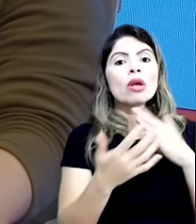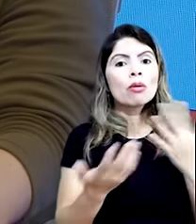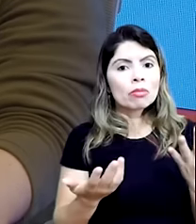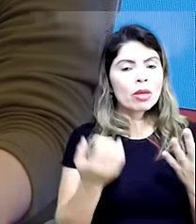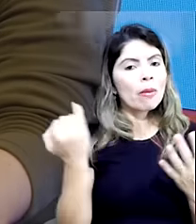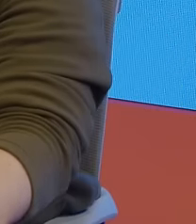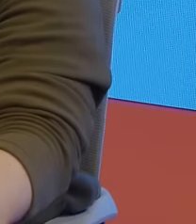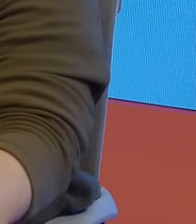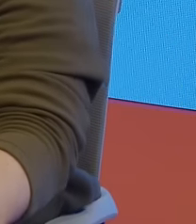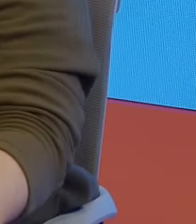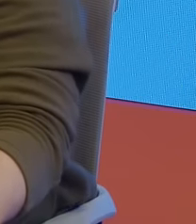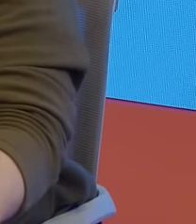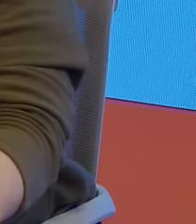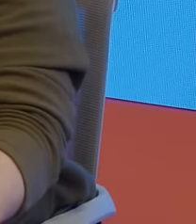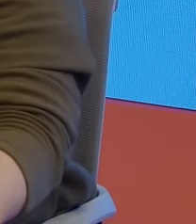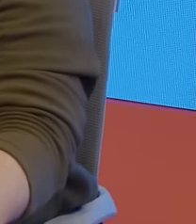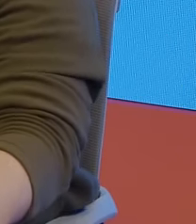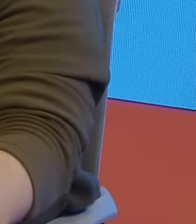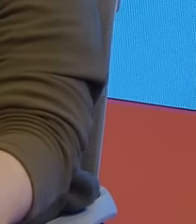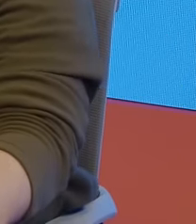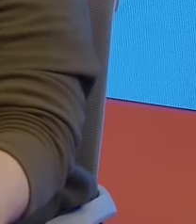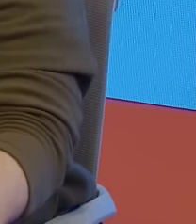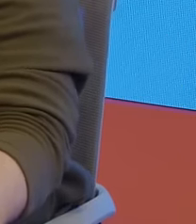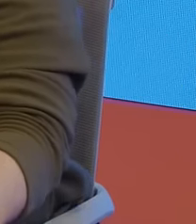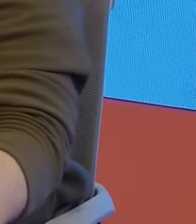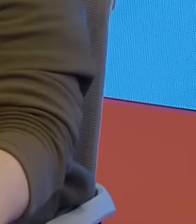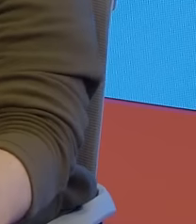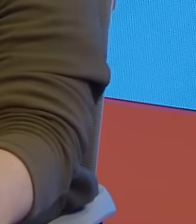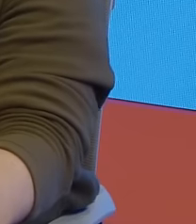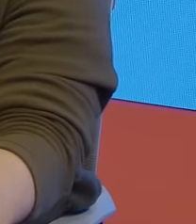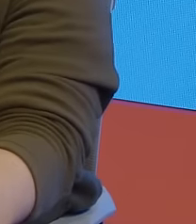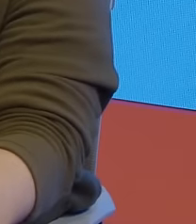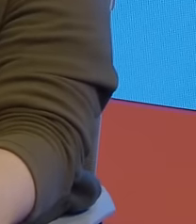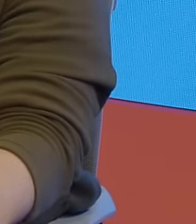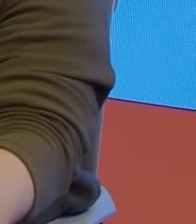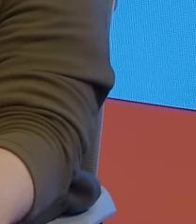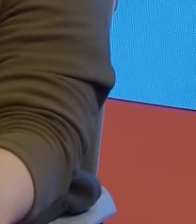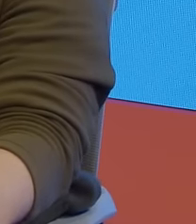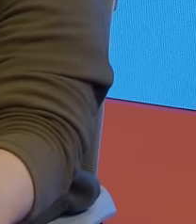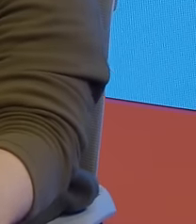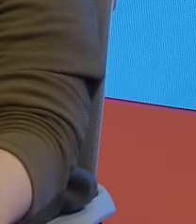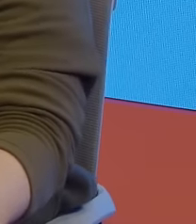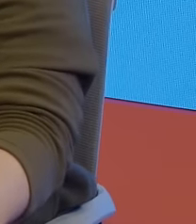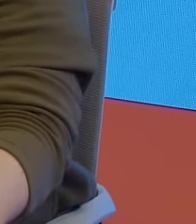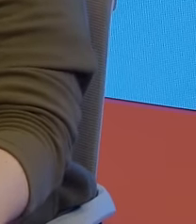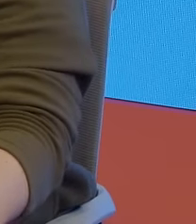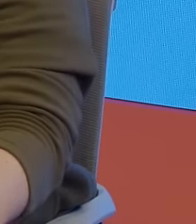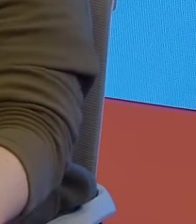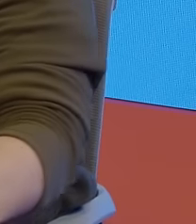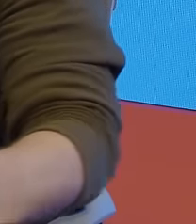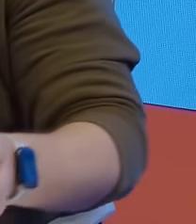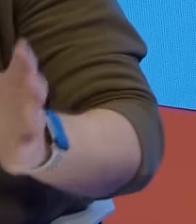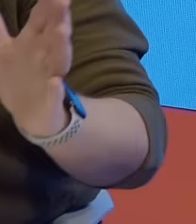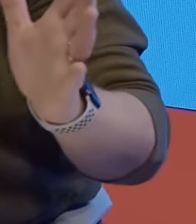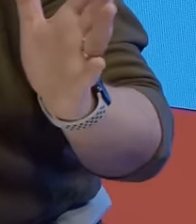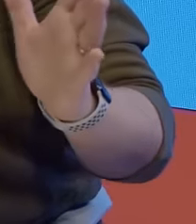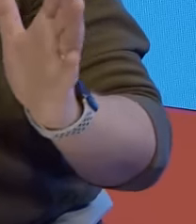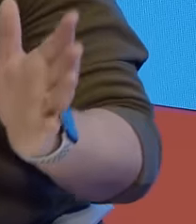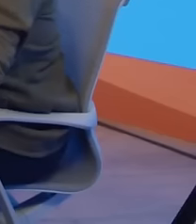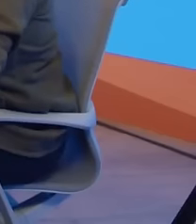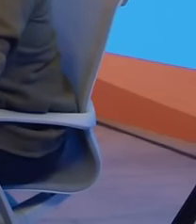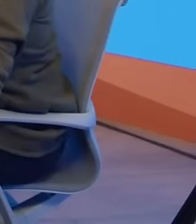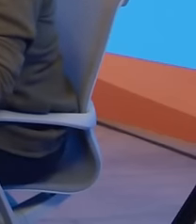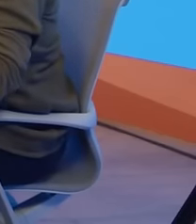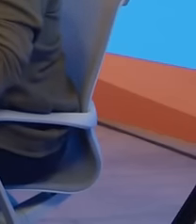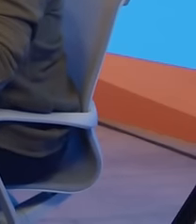importantíssimo E aí Kate só para fechar esse assunto aqui também e pra gente botar fogo no chat né uma dúvida pessoal